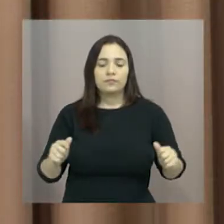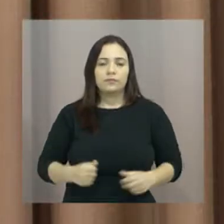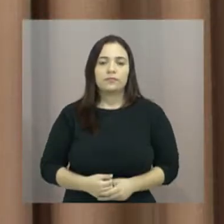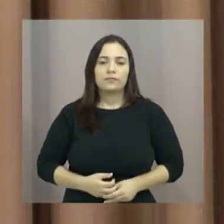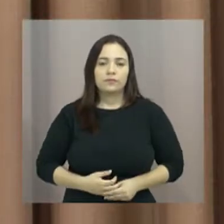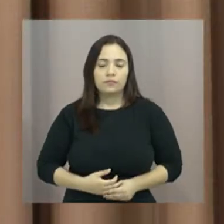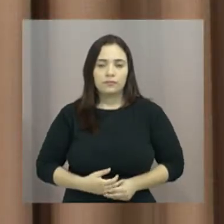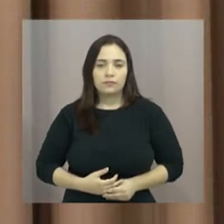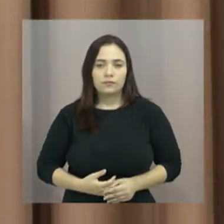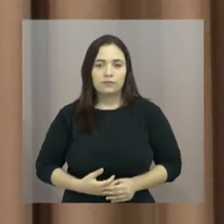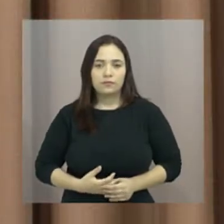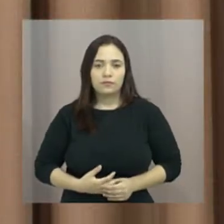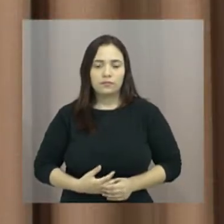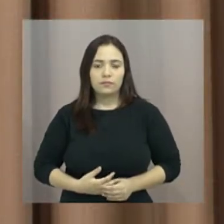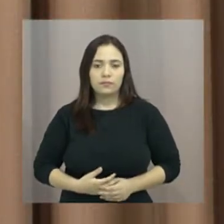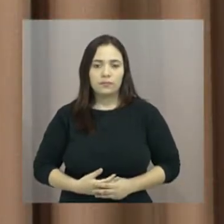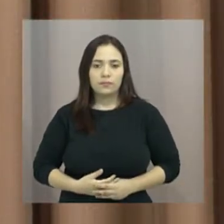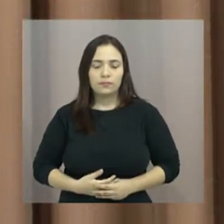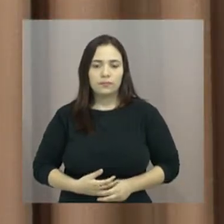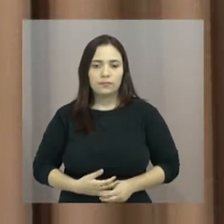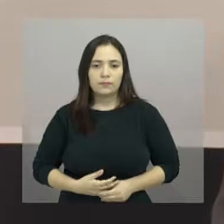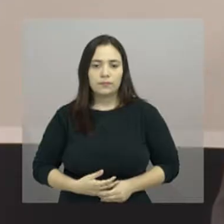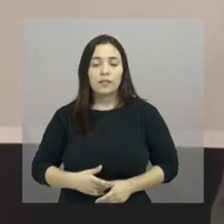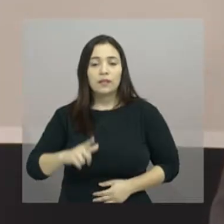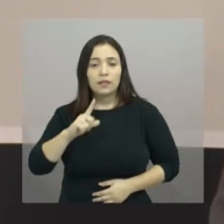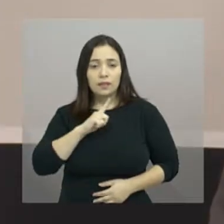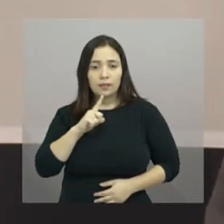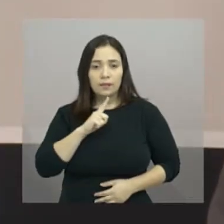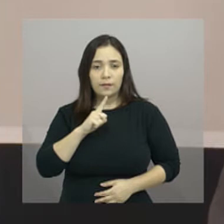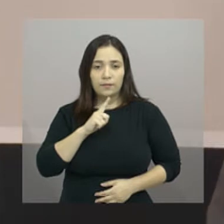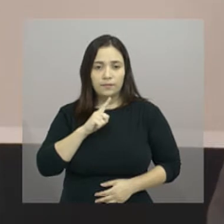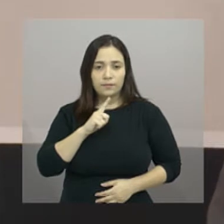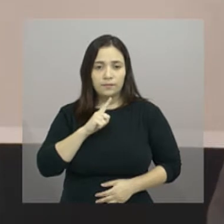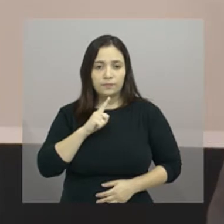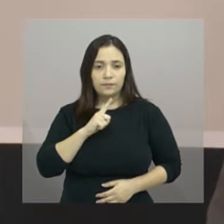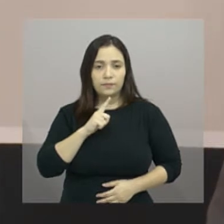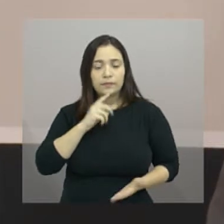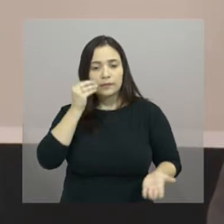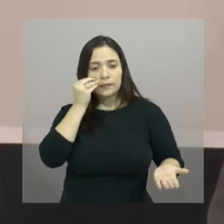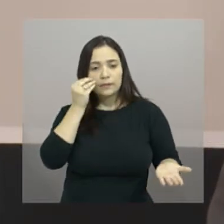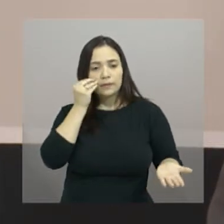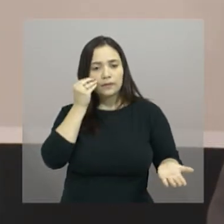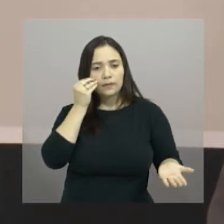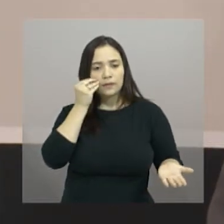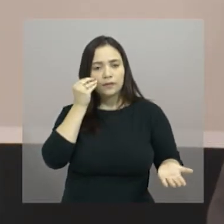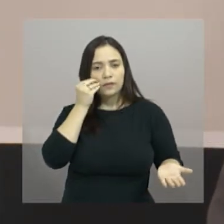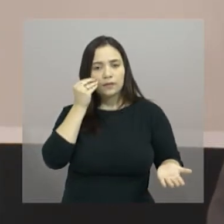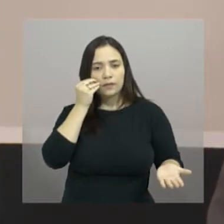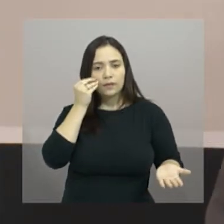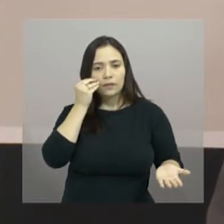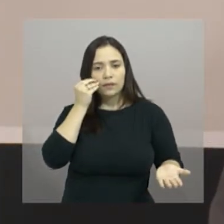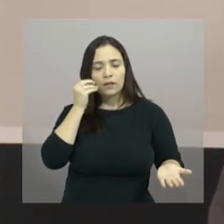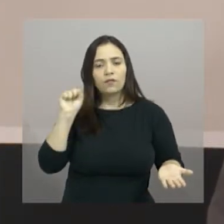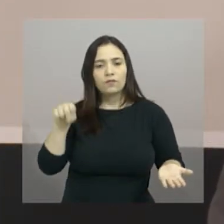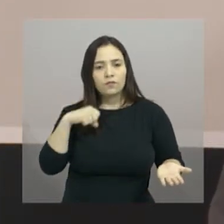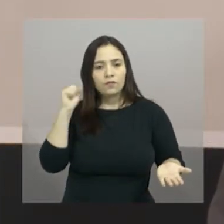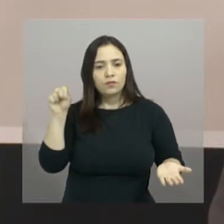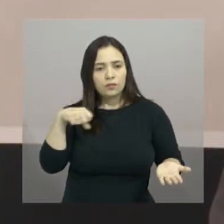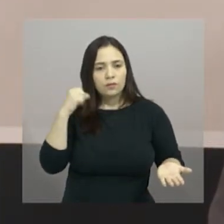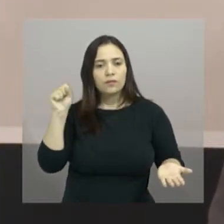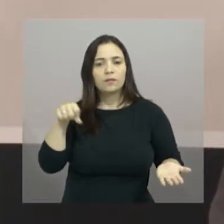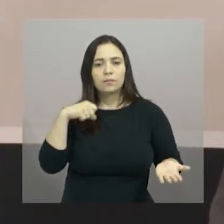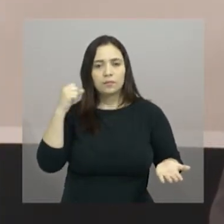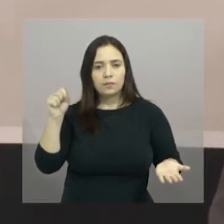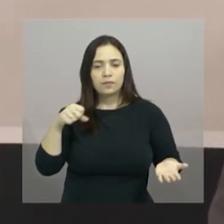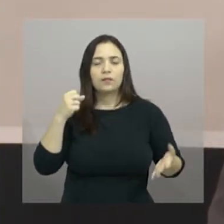mas na impossibilidade da prevenção, no acometimento da doença, a gente tentando aqui colocar o fisioterapeuta, a fisioterapia à